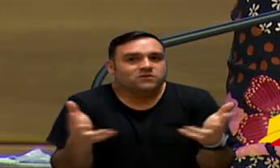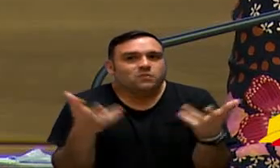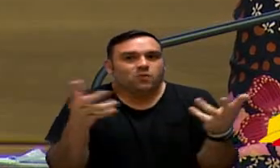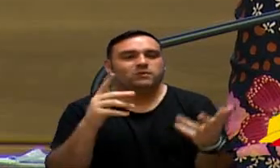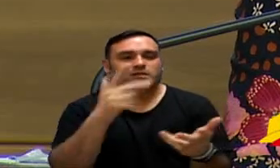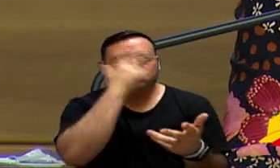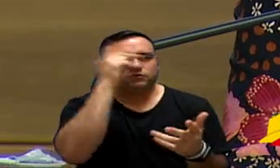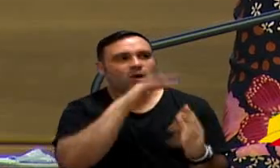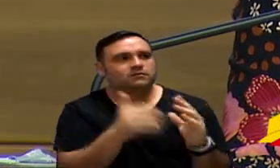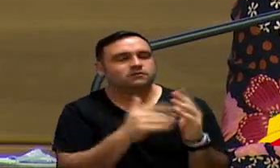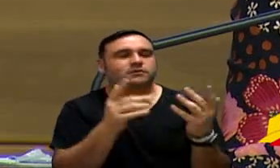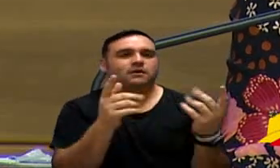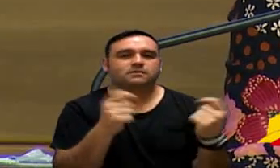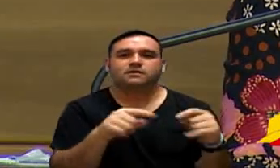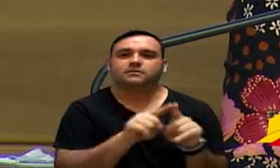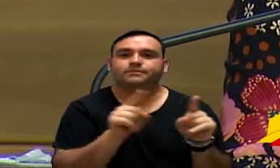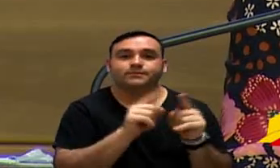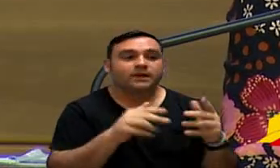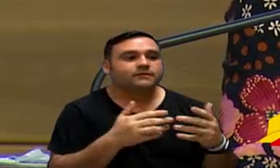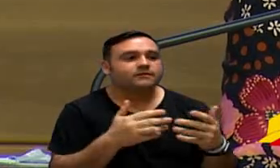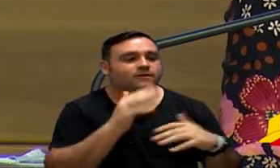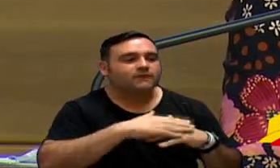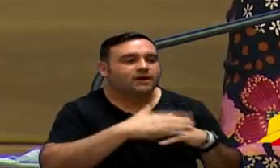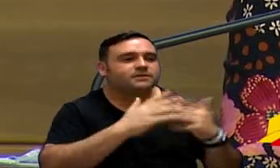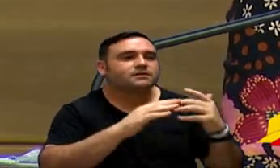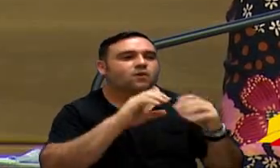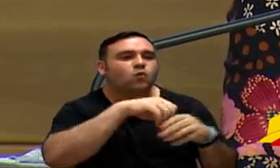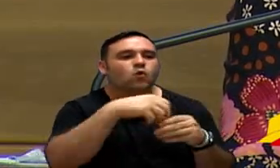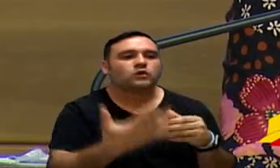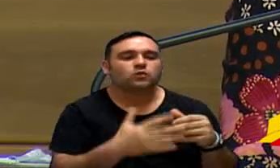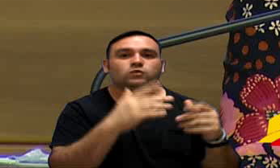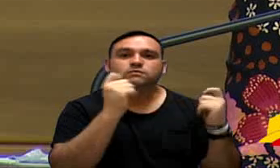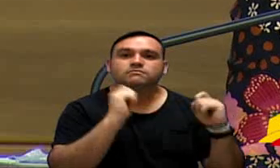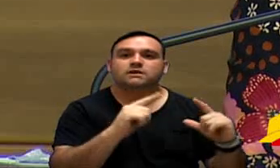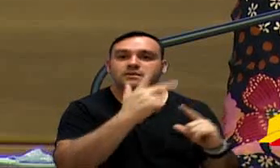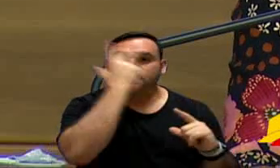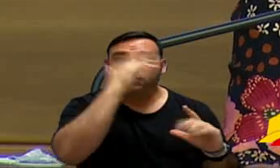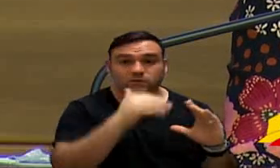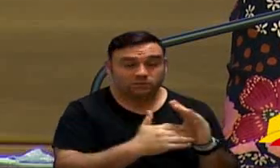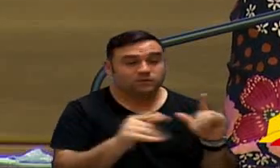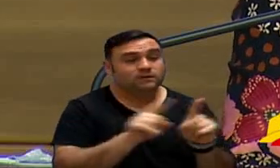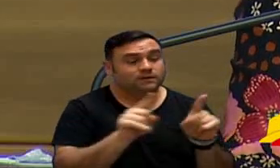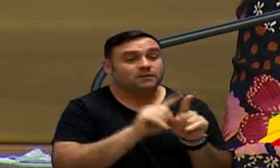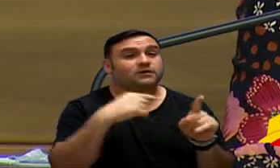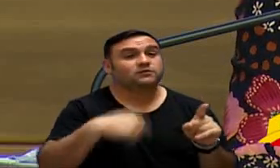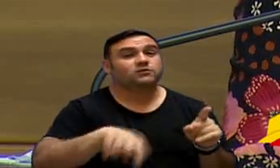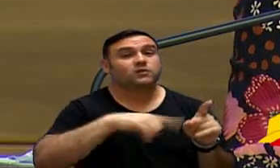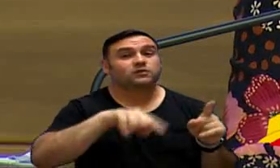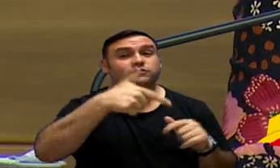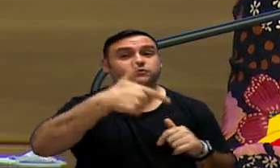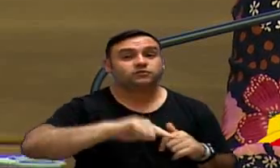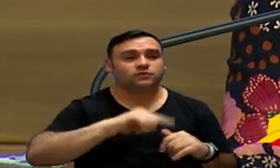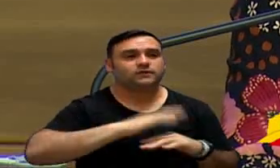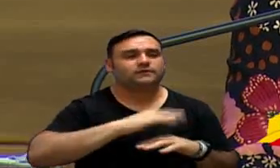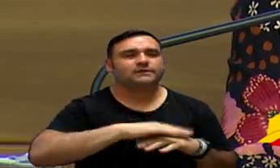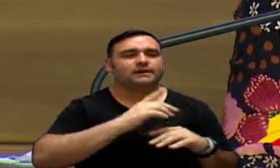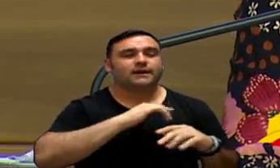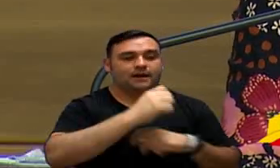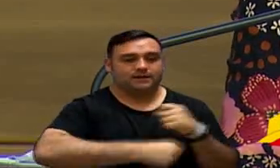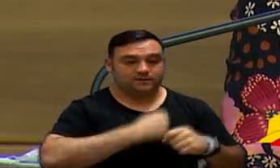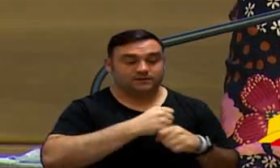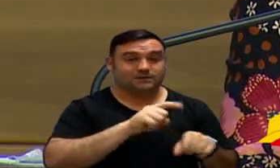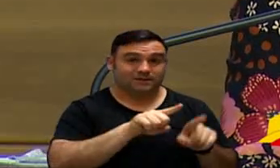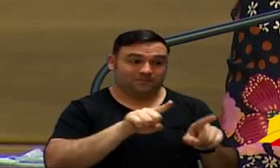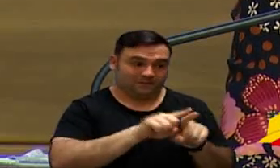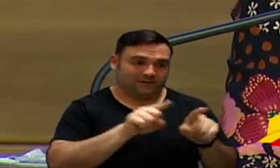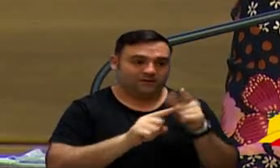que o meio produza conteúdo de interesse à população. E a gente vai fazer novamente este ano e para o